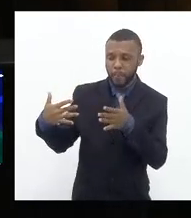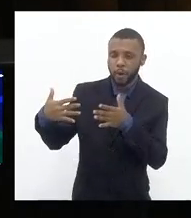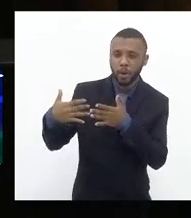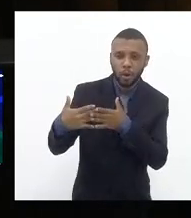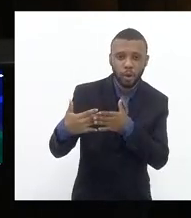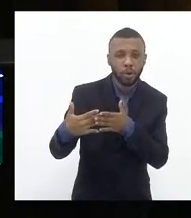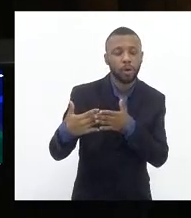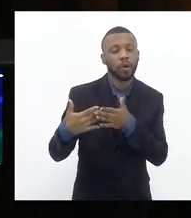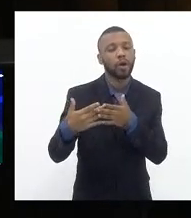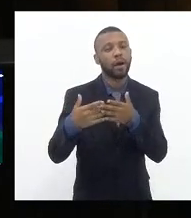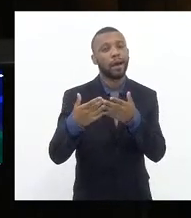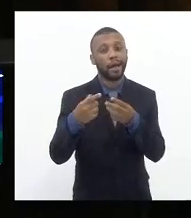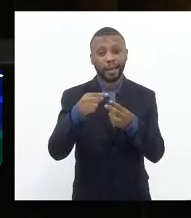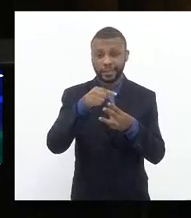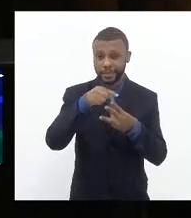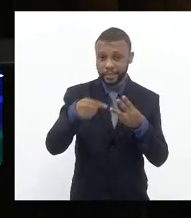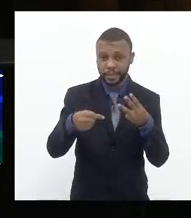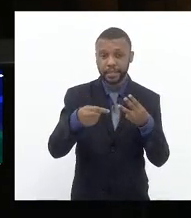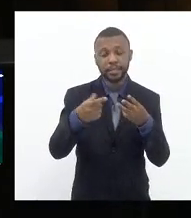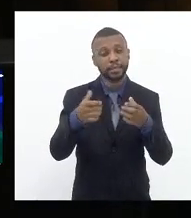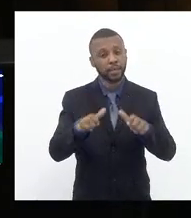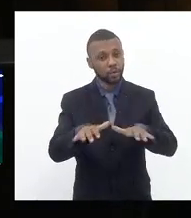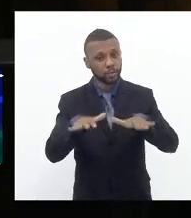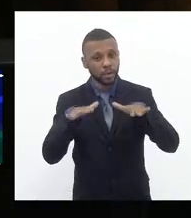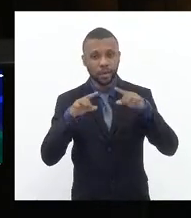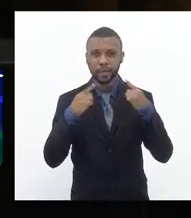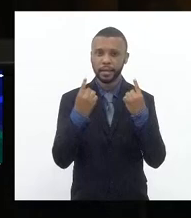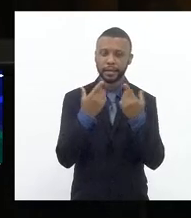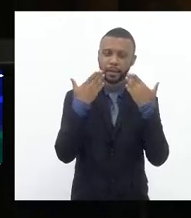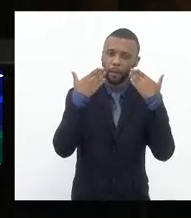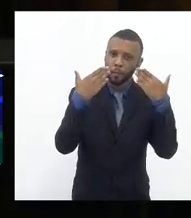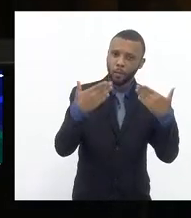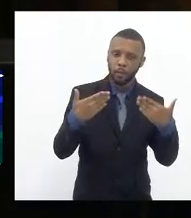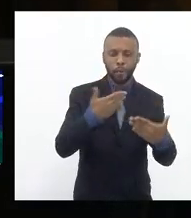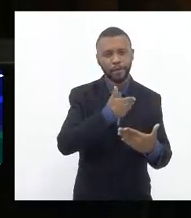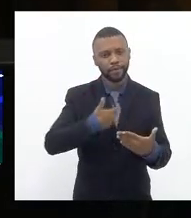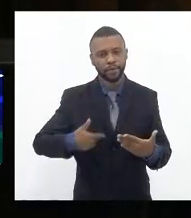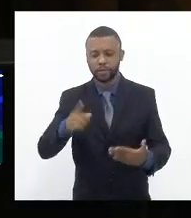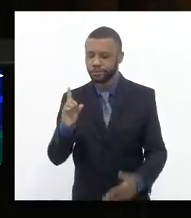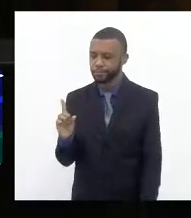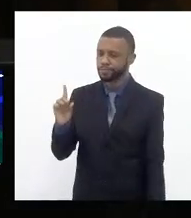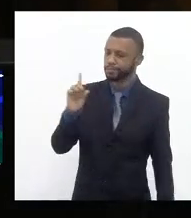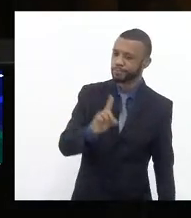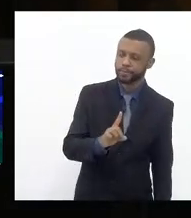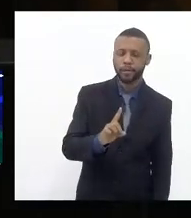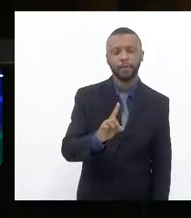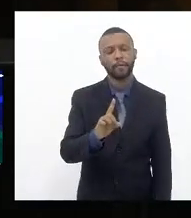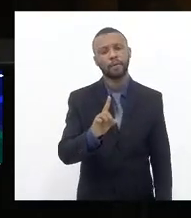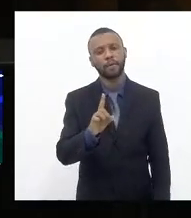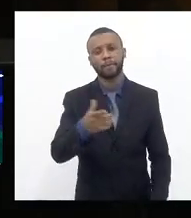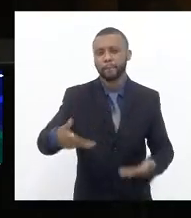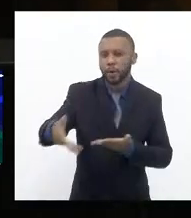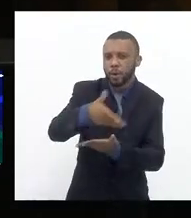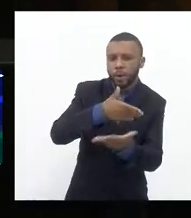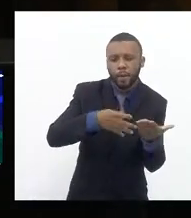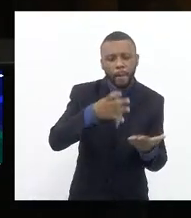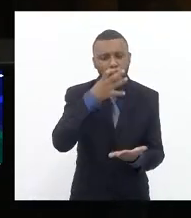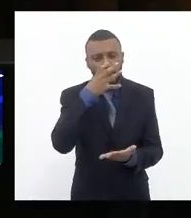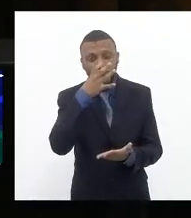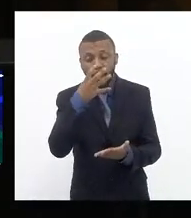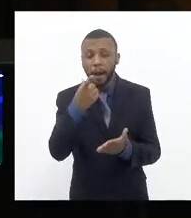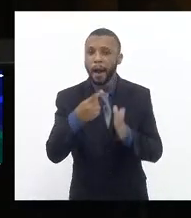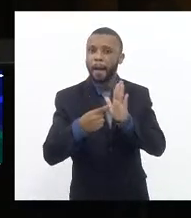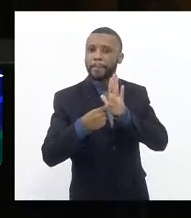aqui, presente, para ouvir e fazer as suas ponderações. Aliás, fazer as